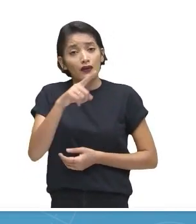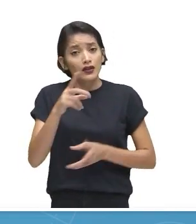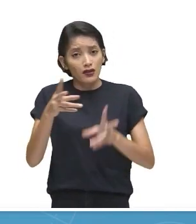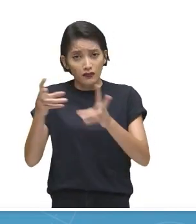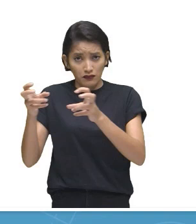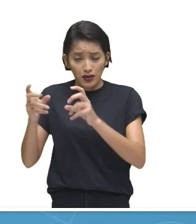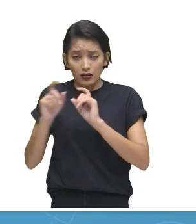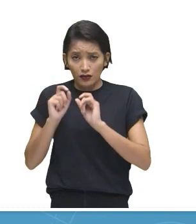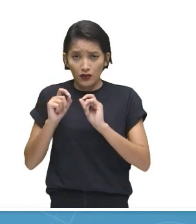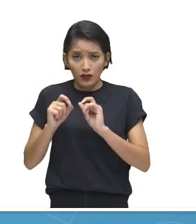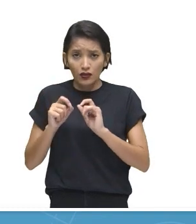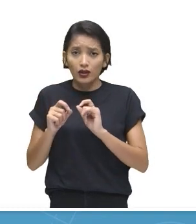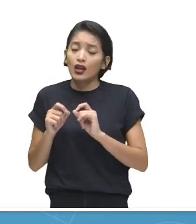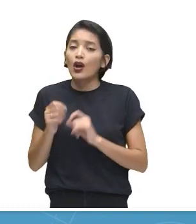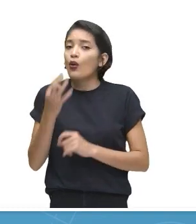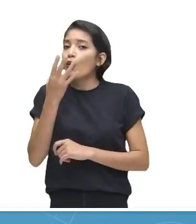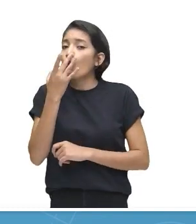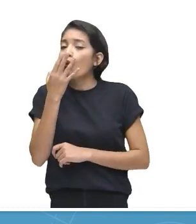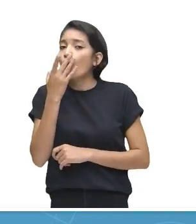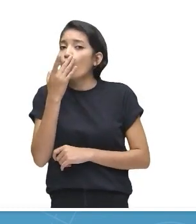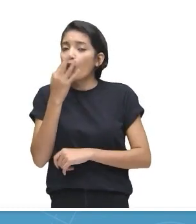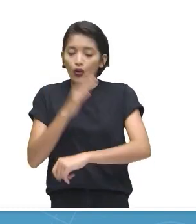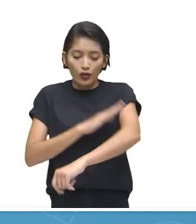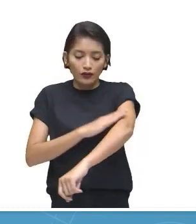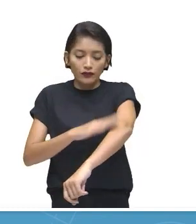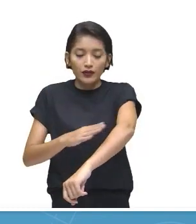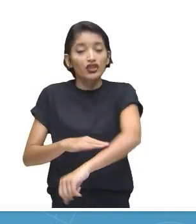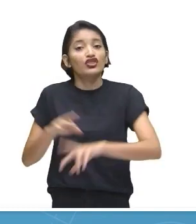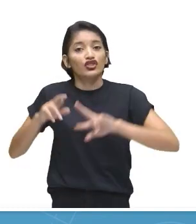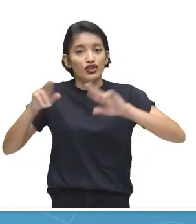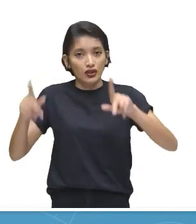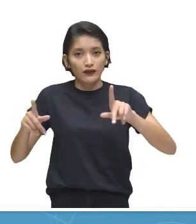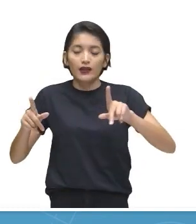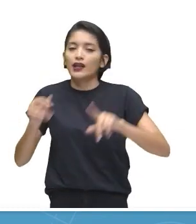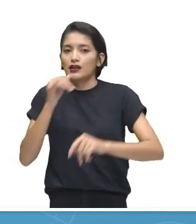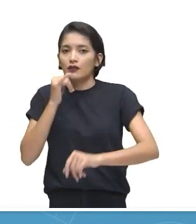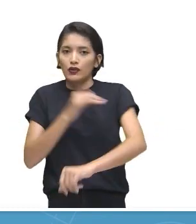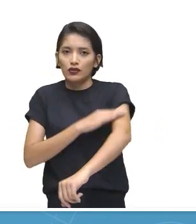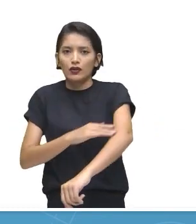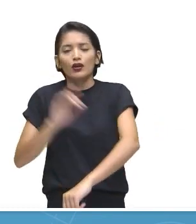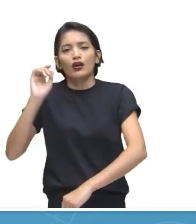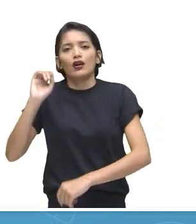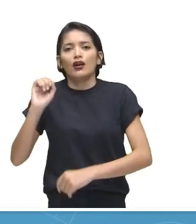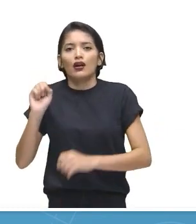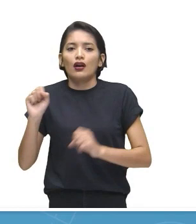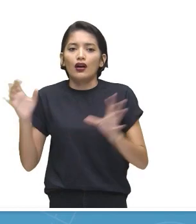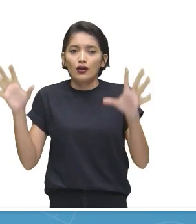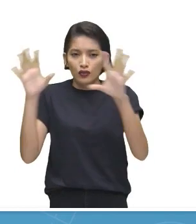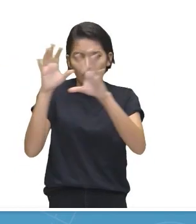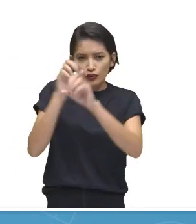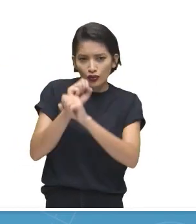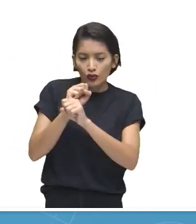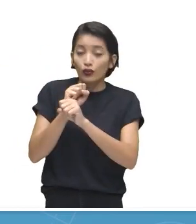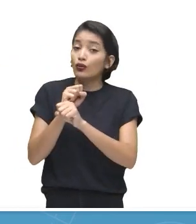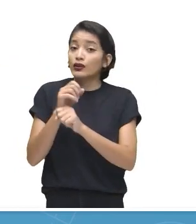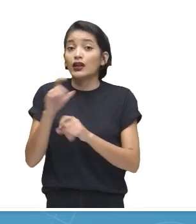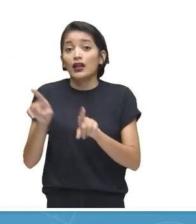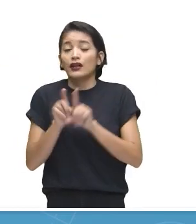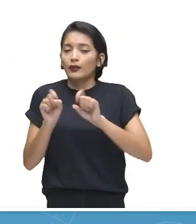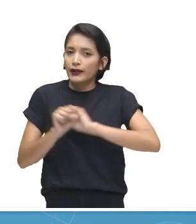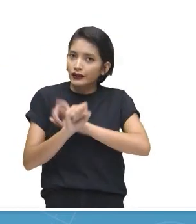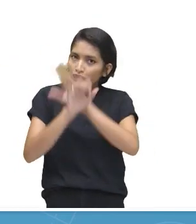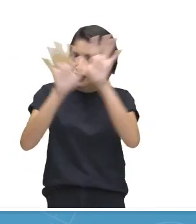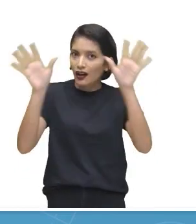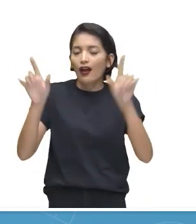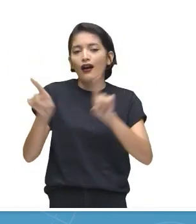gente tem cores de pele diferentes, né? Temos aí pessoas com pele mais escura, né, como a minha, pessoas com peles mais claras,